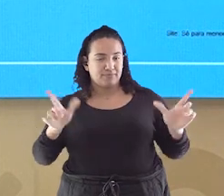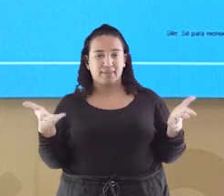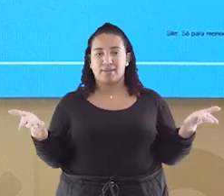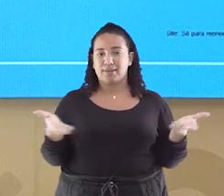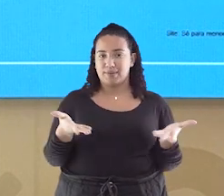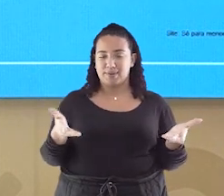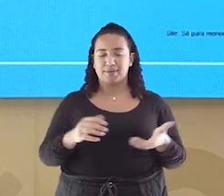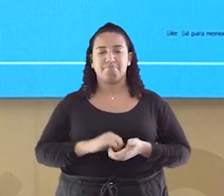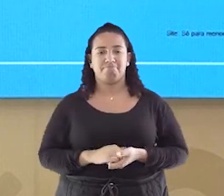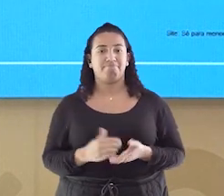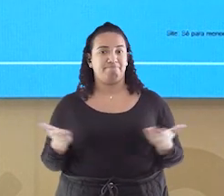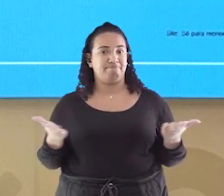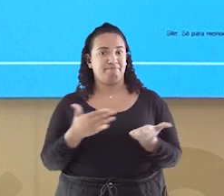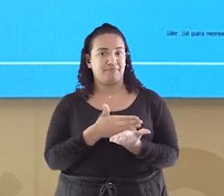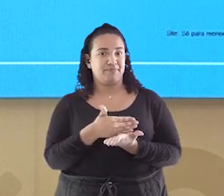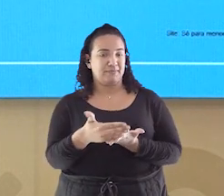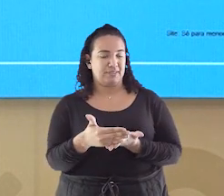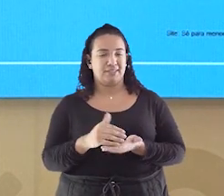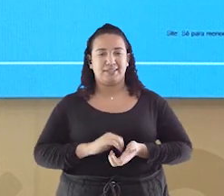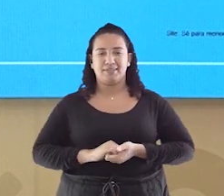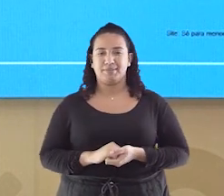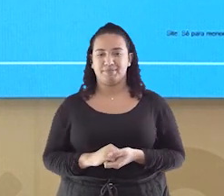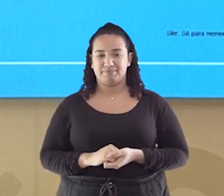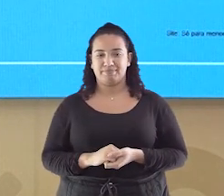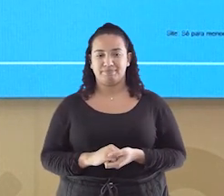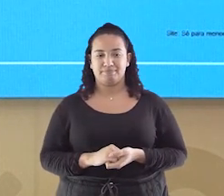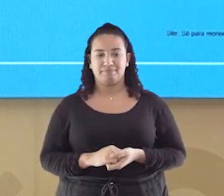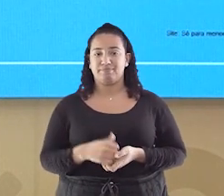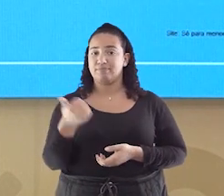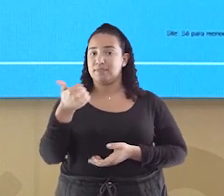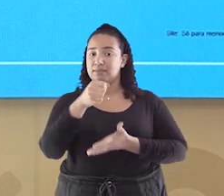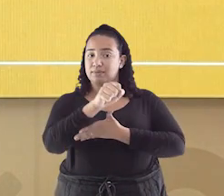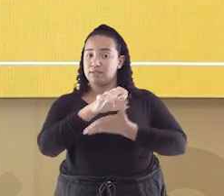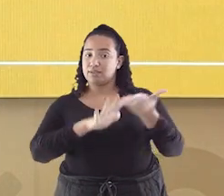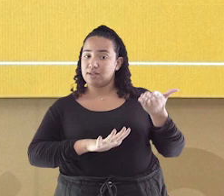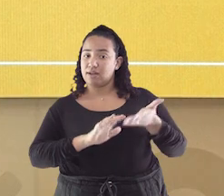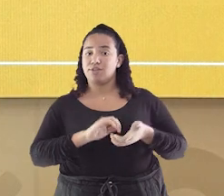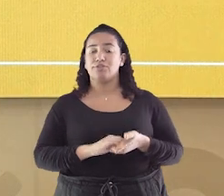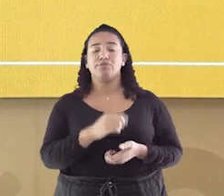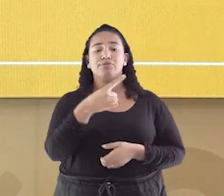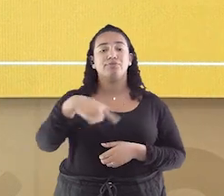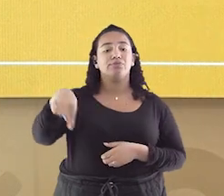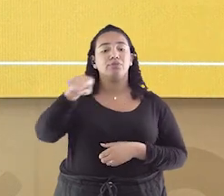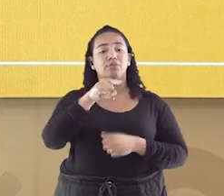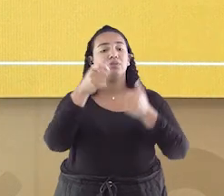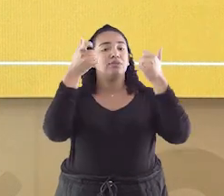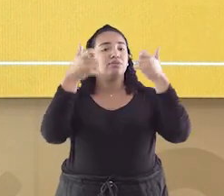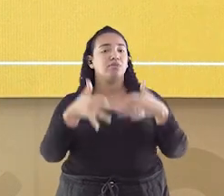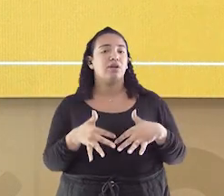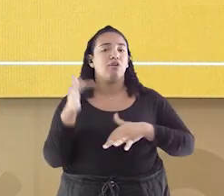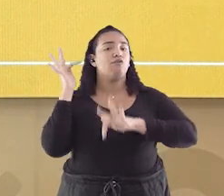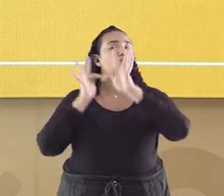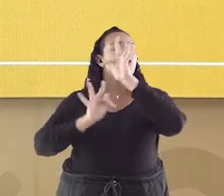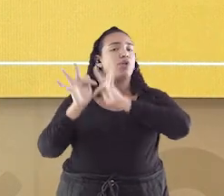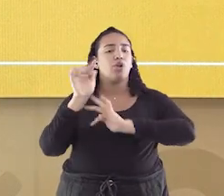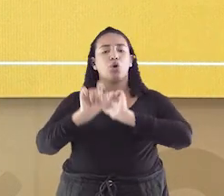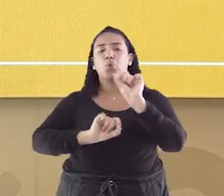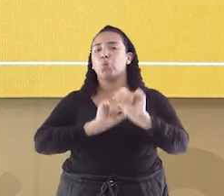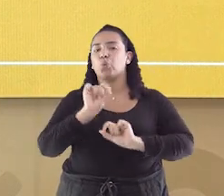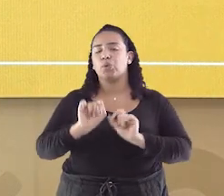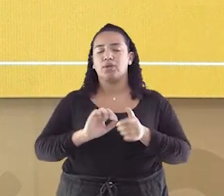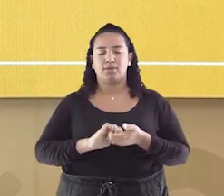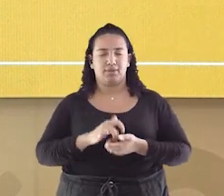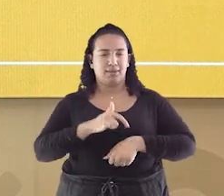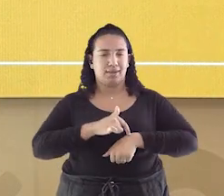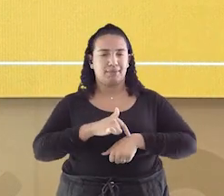aí na tela. Agora sim, vamos lá? Questão número 1. Expliquem com suas palavras o que é